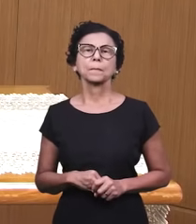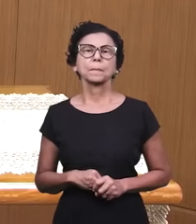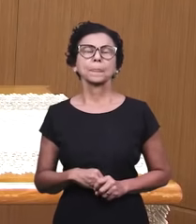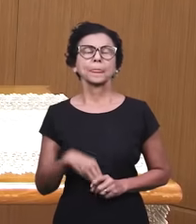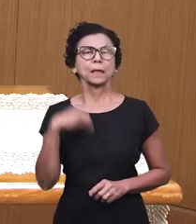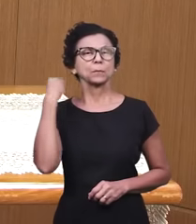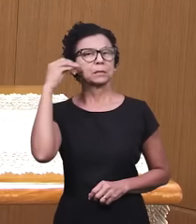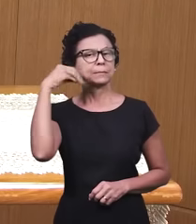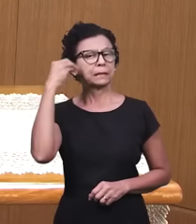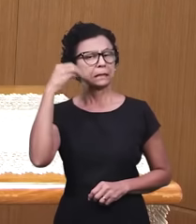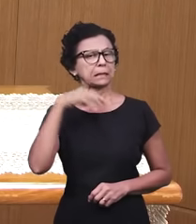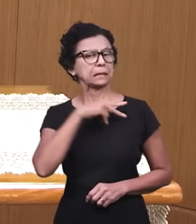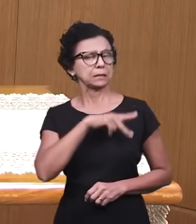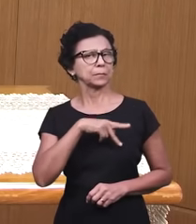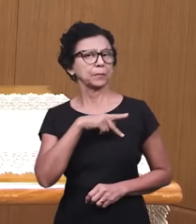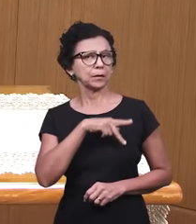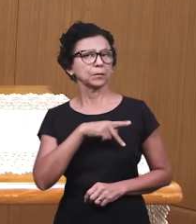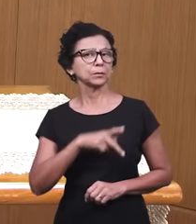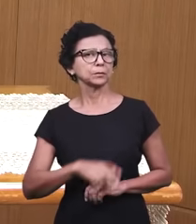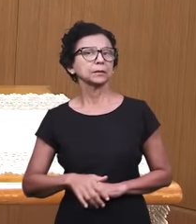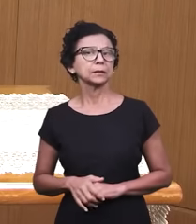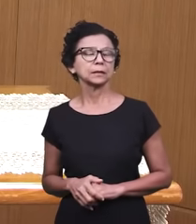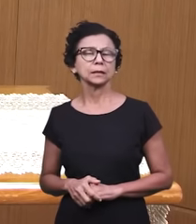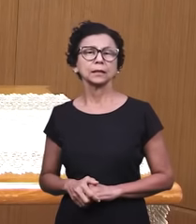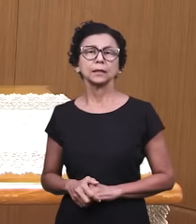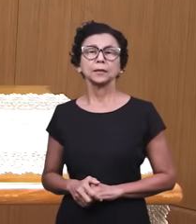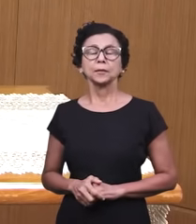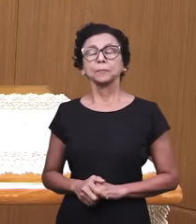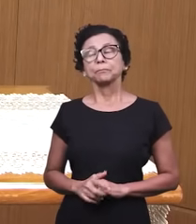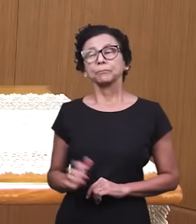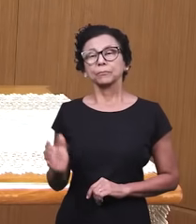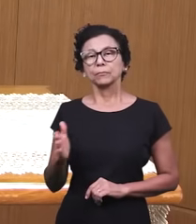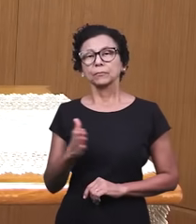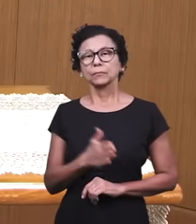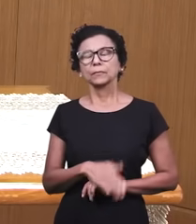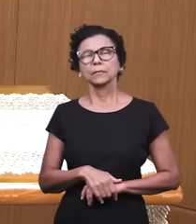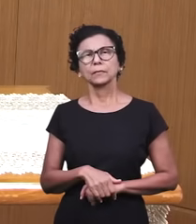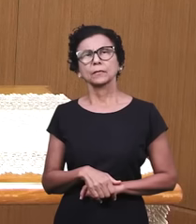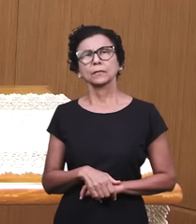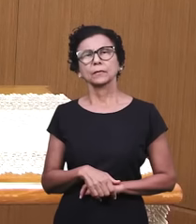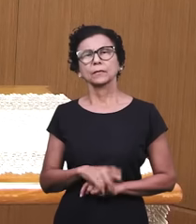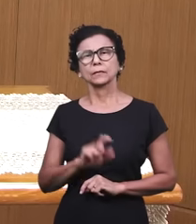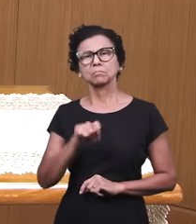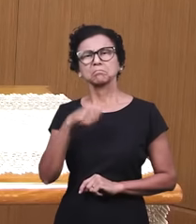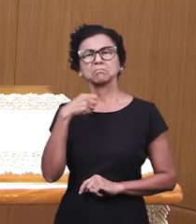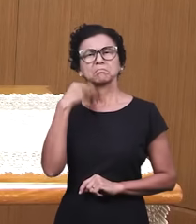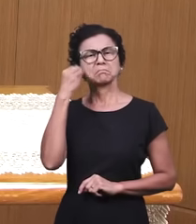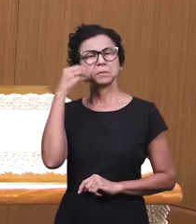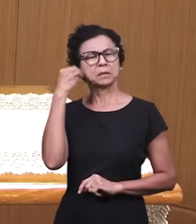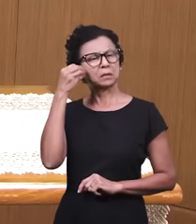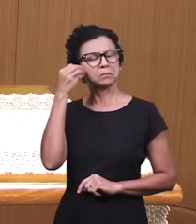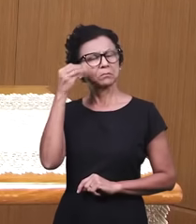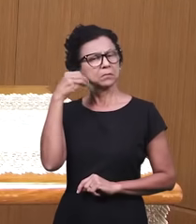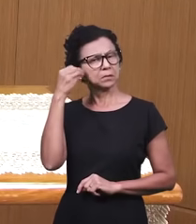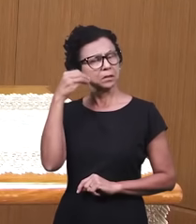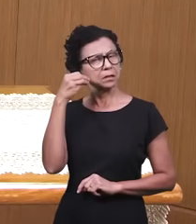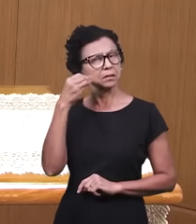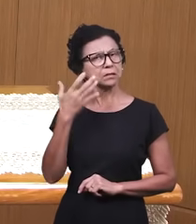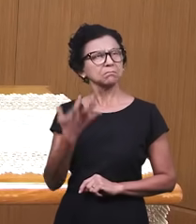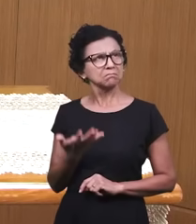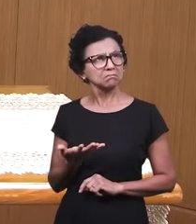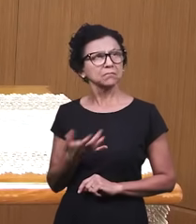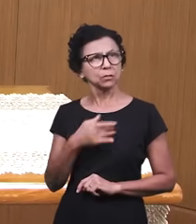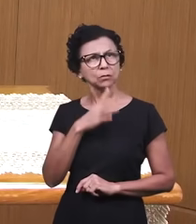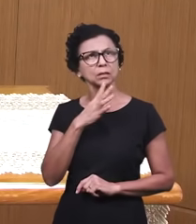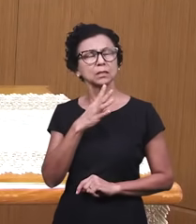feito, porque ouvimos muitas vezes esta palavra experiência. E a experiência com